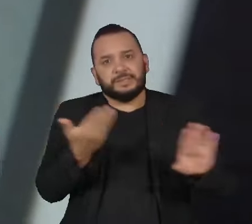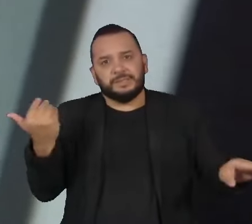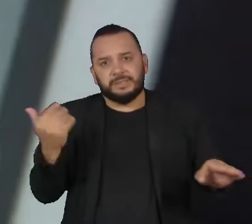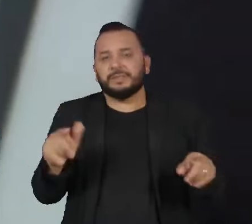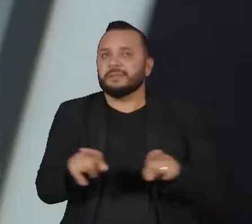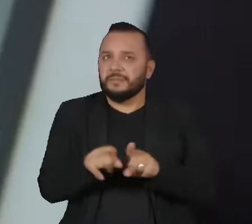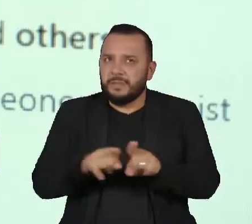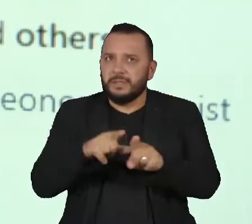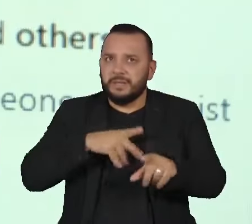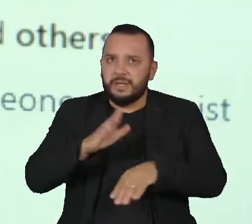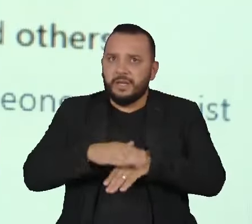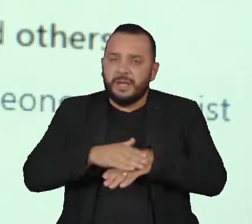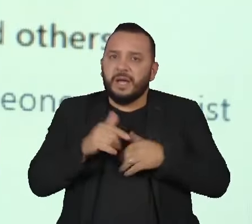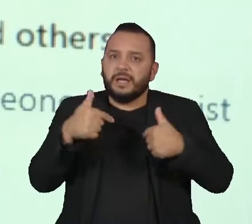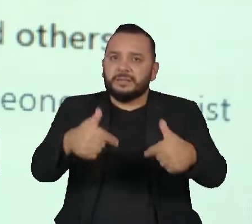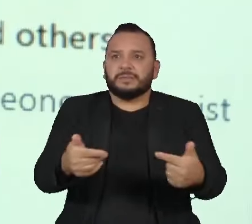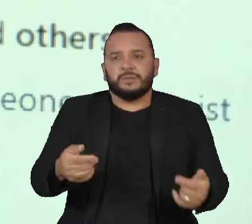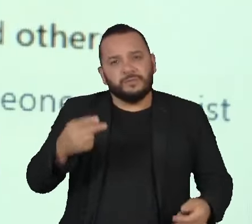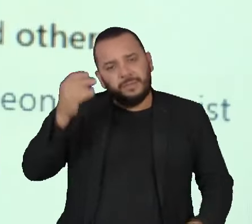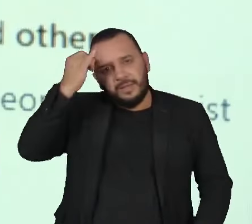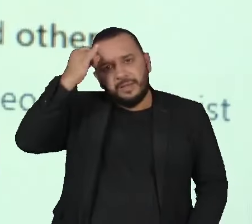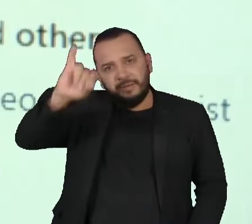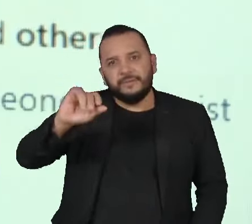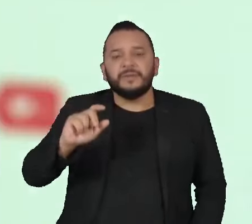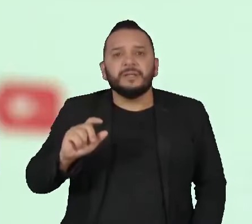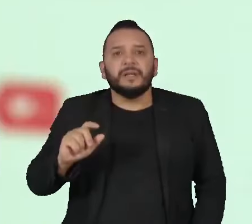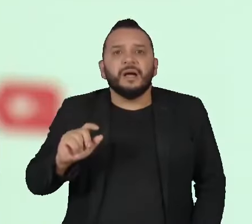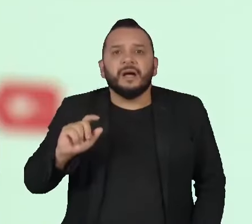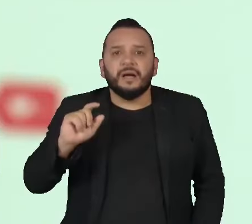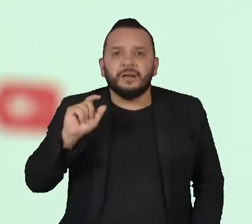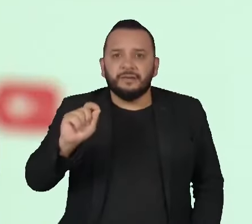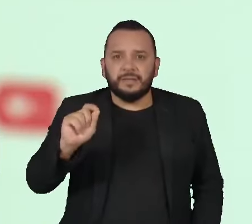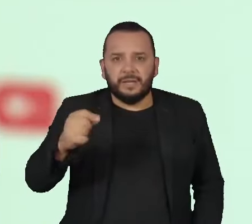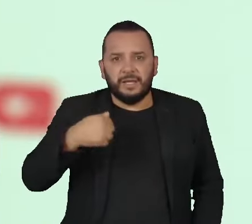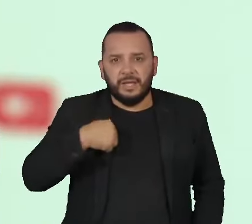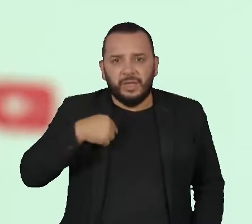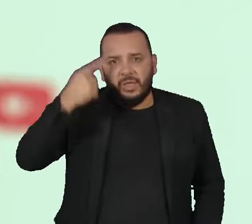essas medidas para que se evite a forma reiterada dessa conduta.